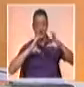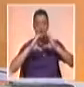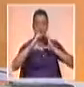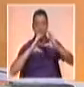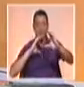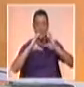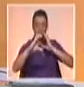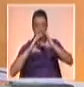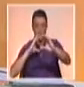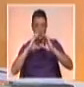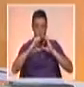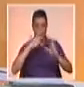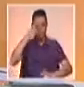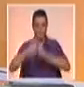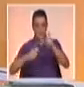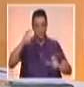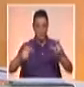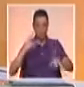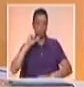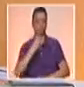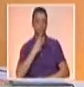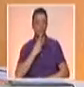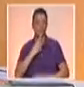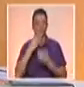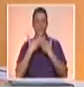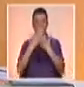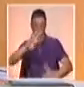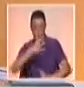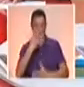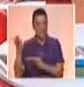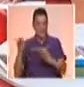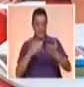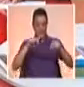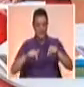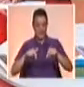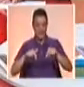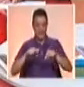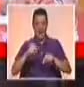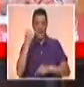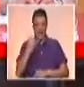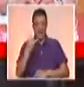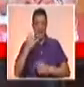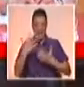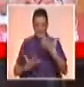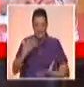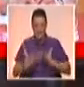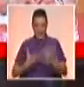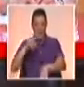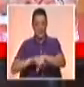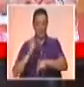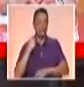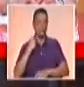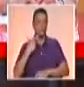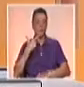para as pessoas surdas. Muito obrigada aos meus quatro convidados desta tarde. Olá, Isabel Correia, é a diretora do curso de